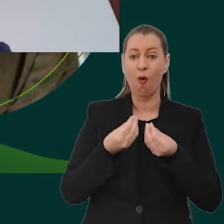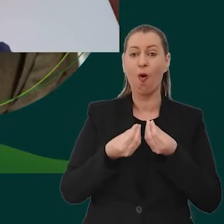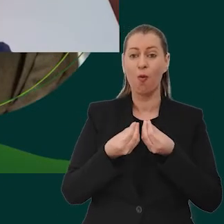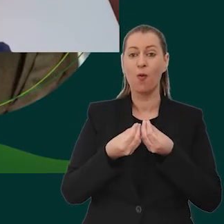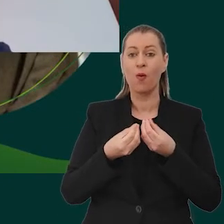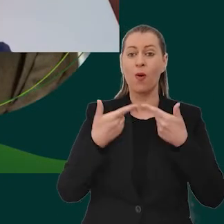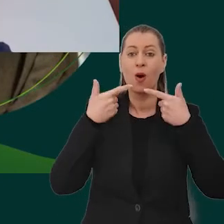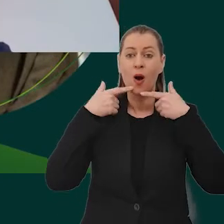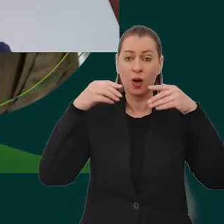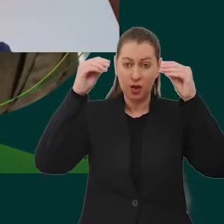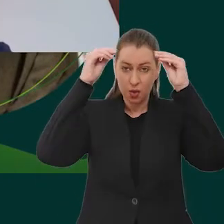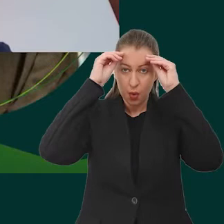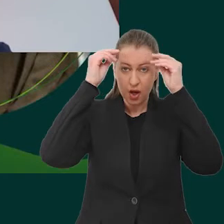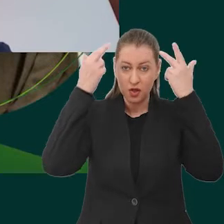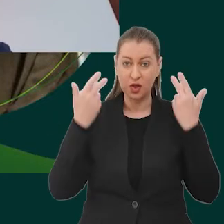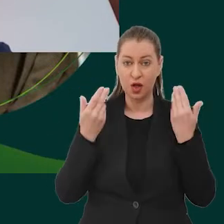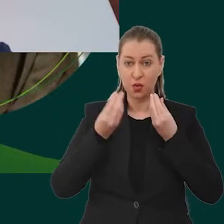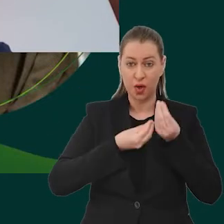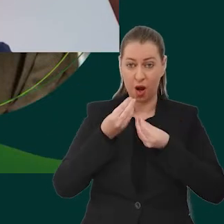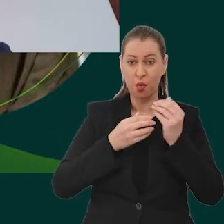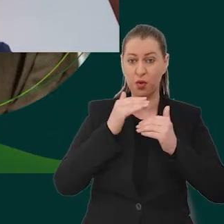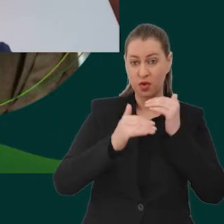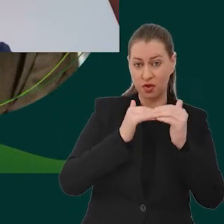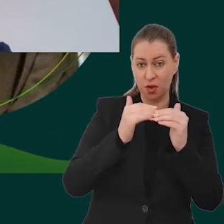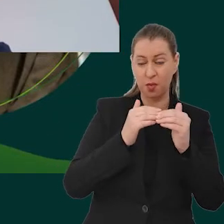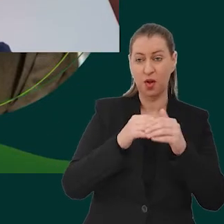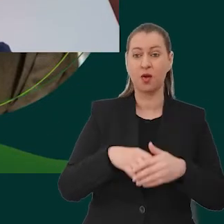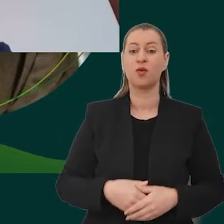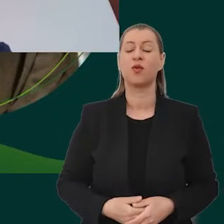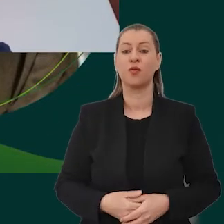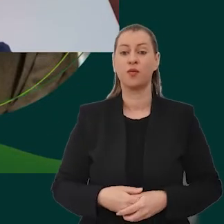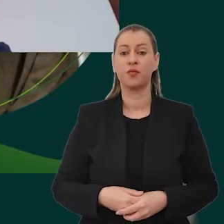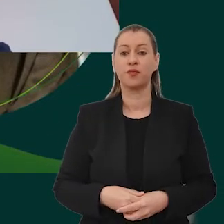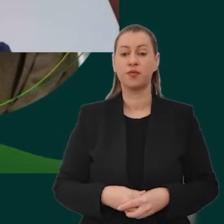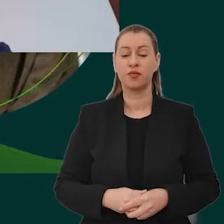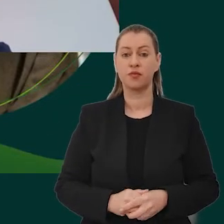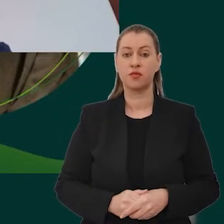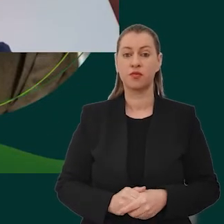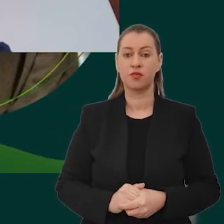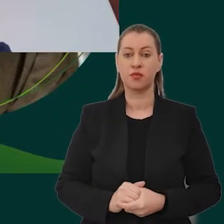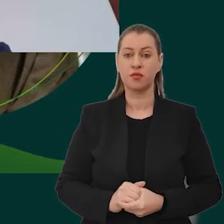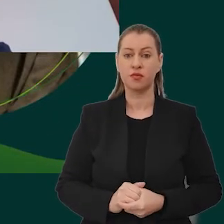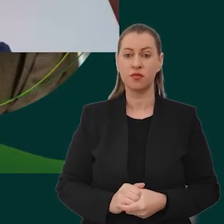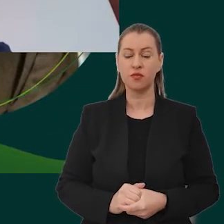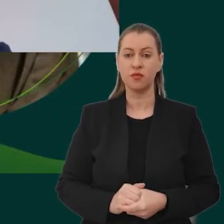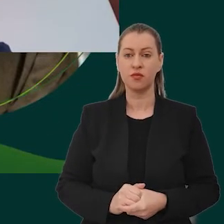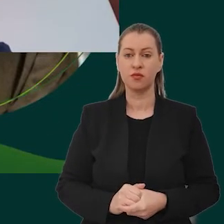é o que no